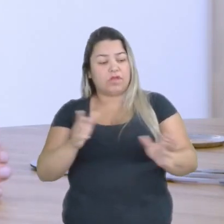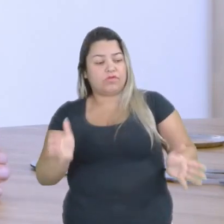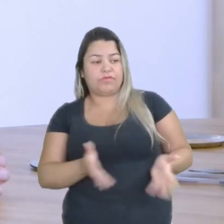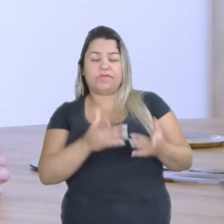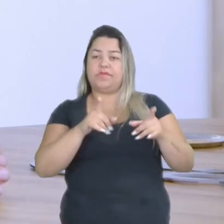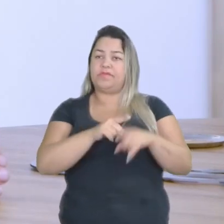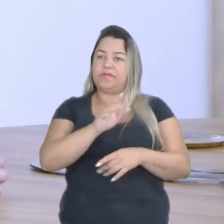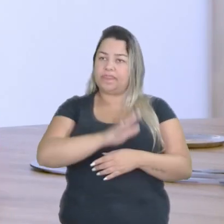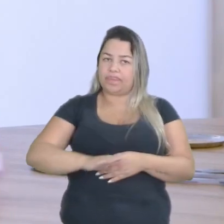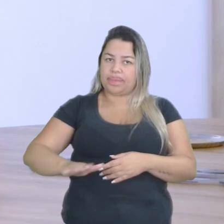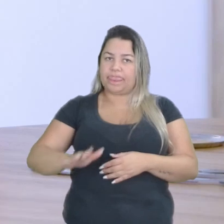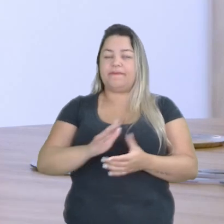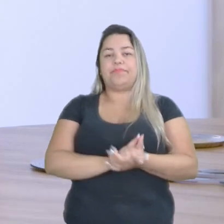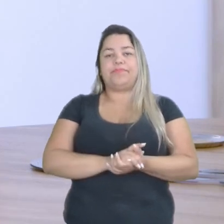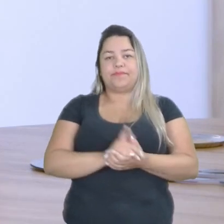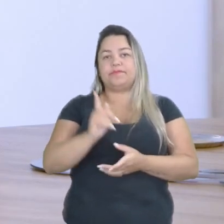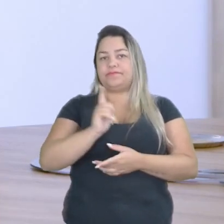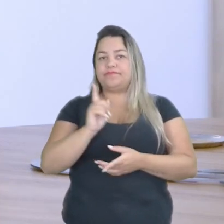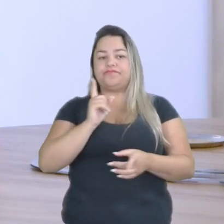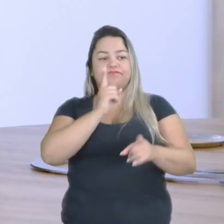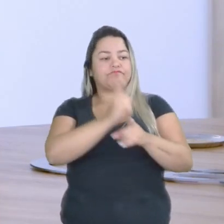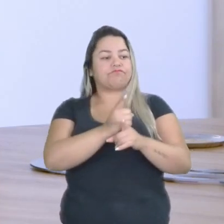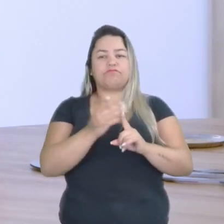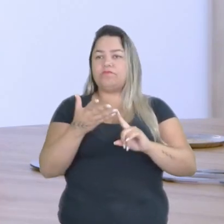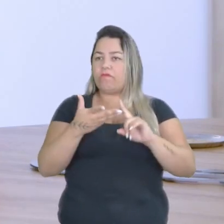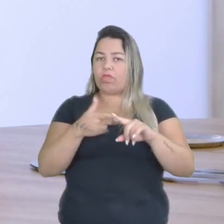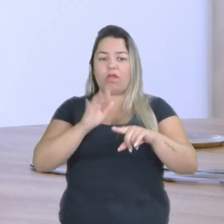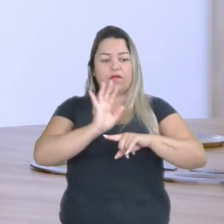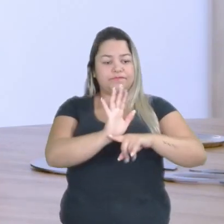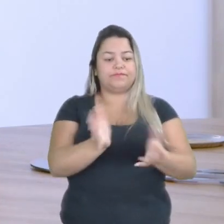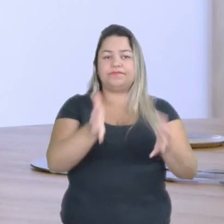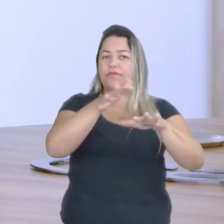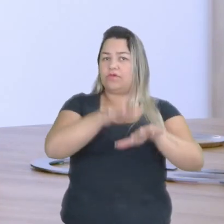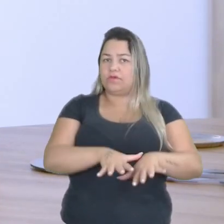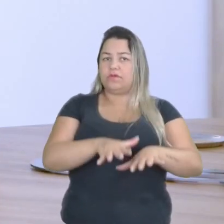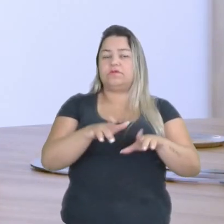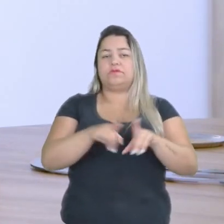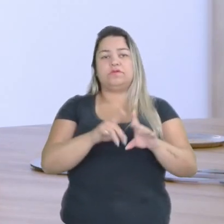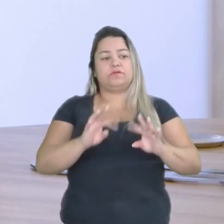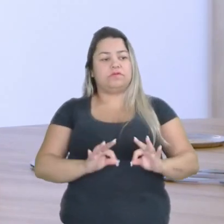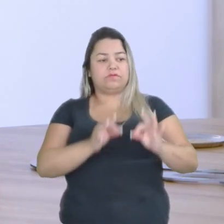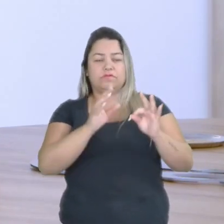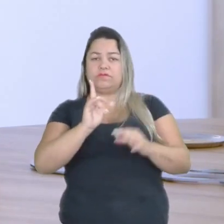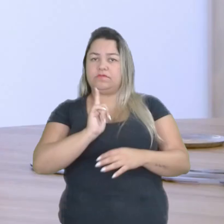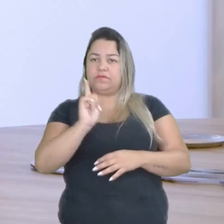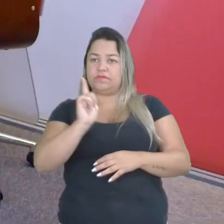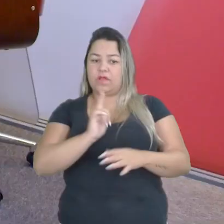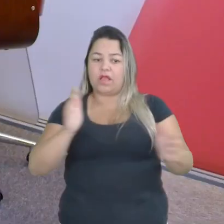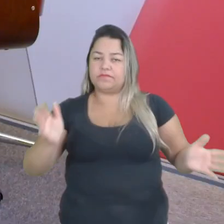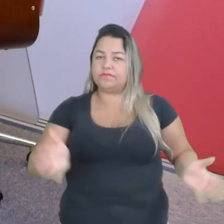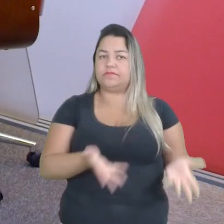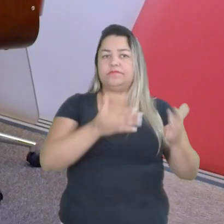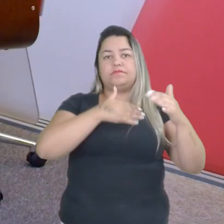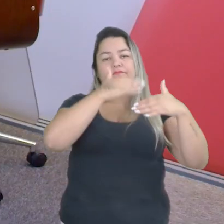estimulação precoce dessa criança. Sim. A gente tem a identificação aí de quais recursos de acessibilidade, quais técnicas a gente vai ter de